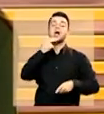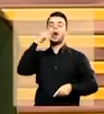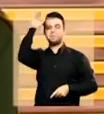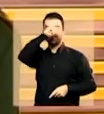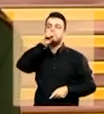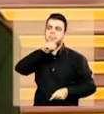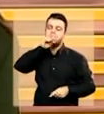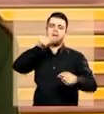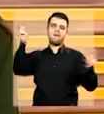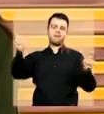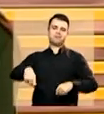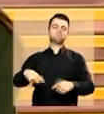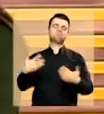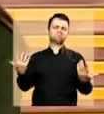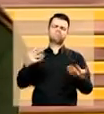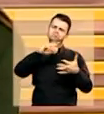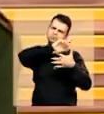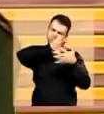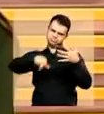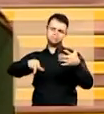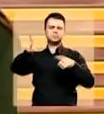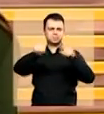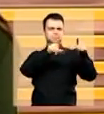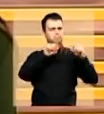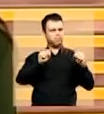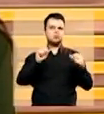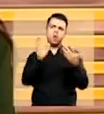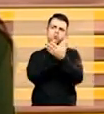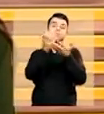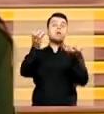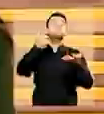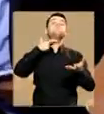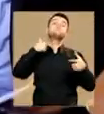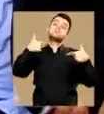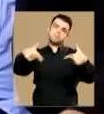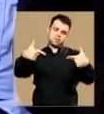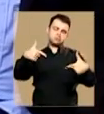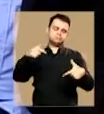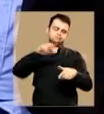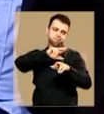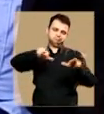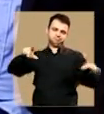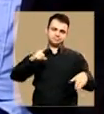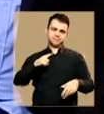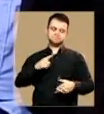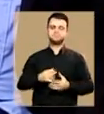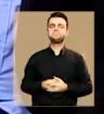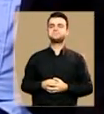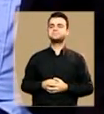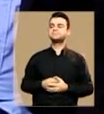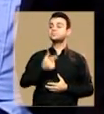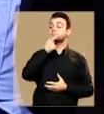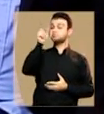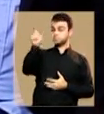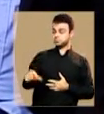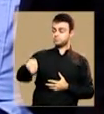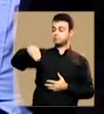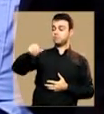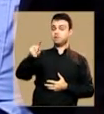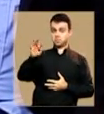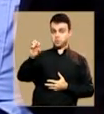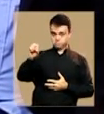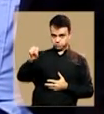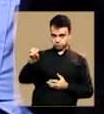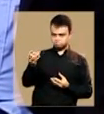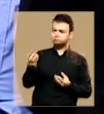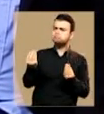assim, todas as opções, que aí tem os de trabalho e tudo mais, né? Makoto, no seu caso, explica pra gente, você foi para um país